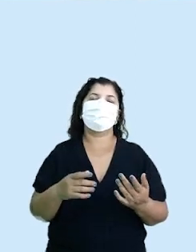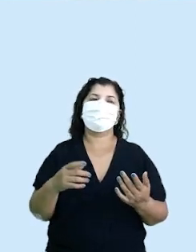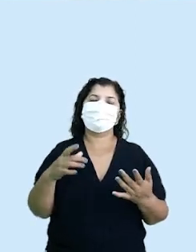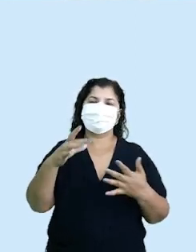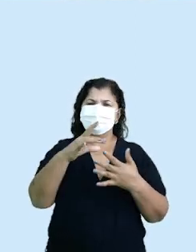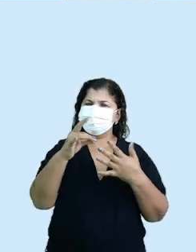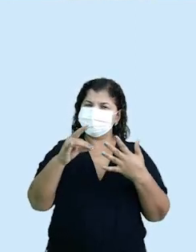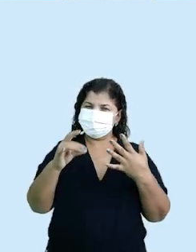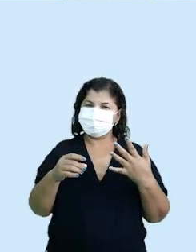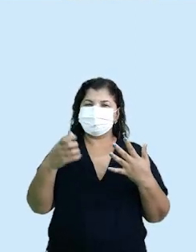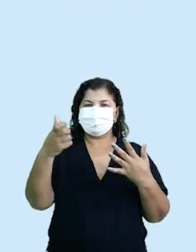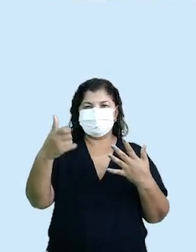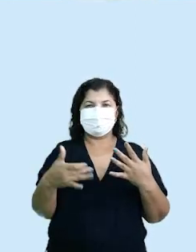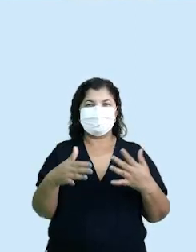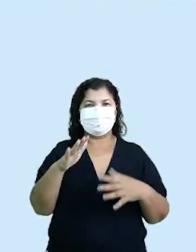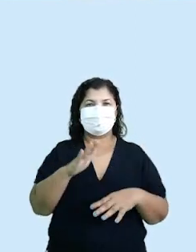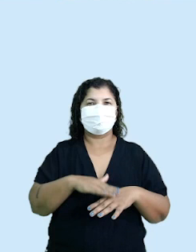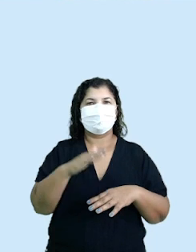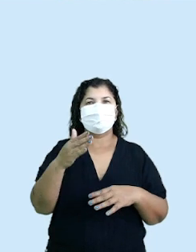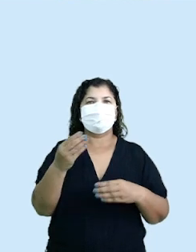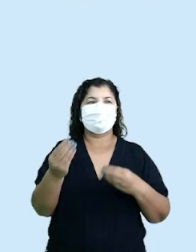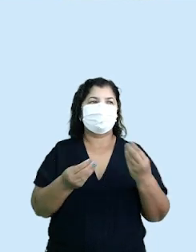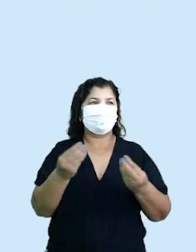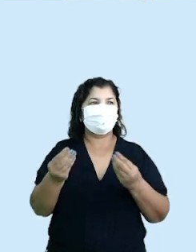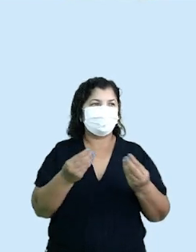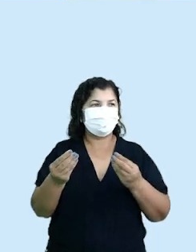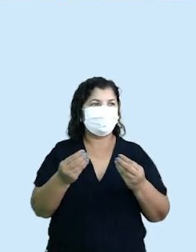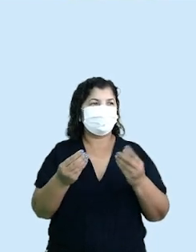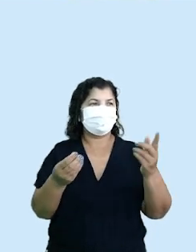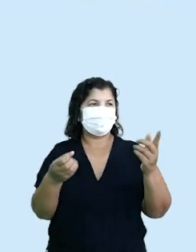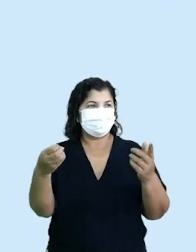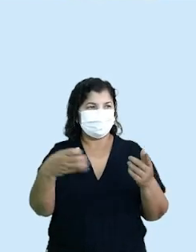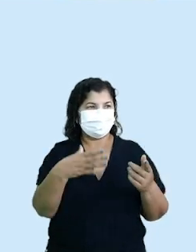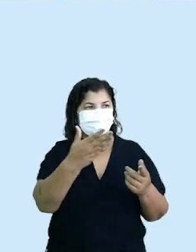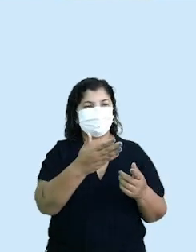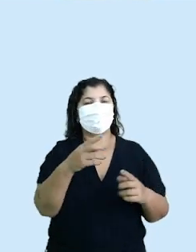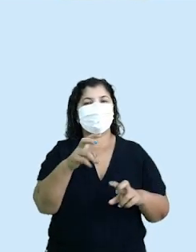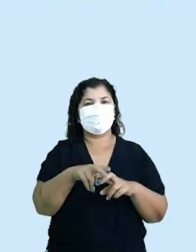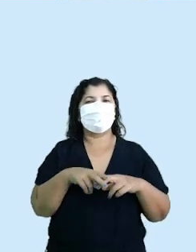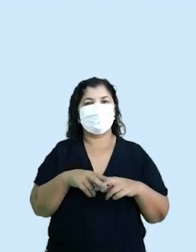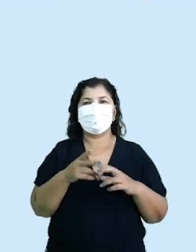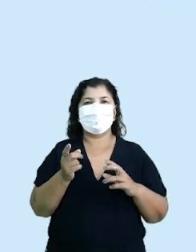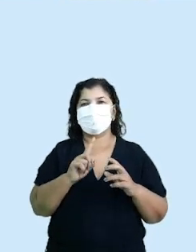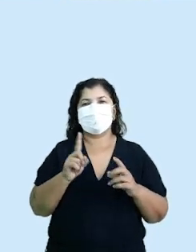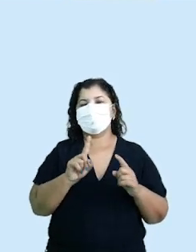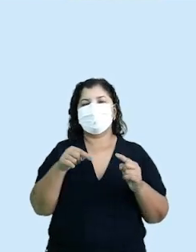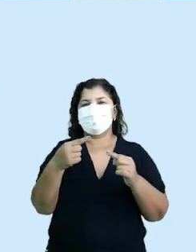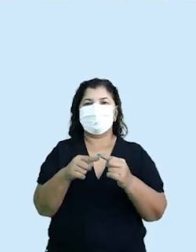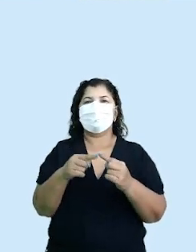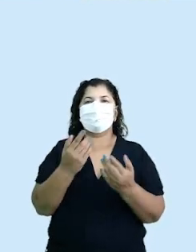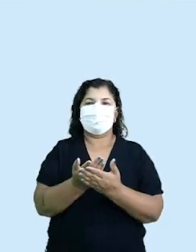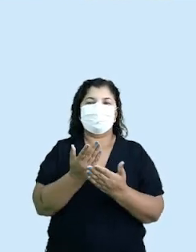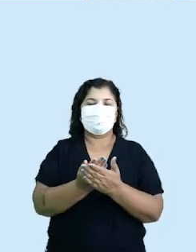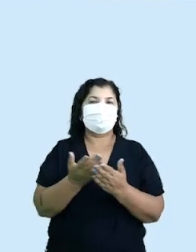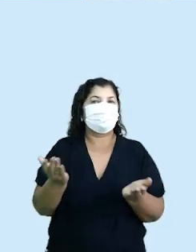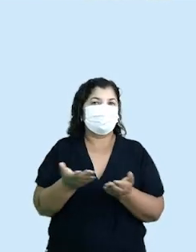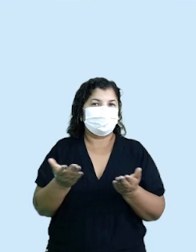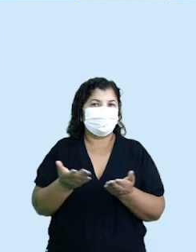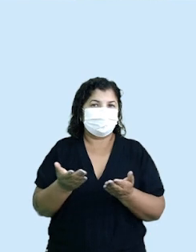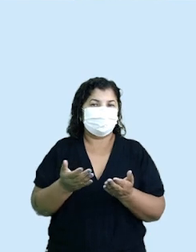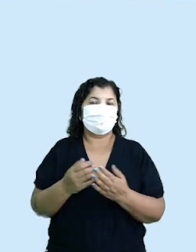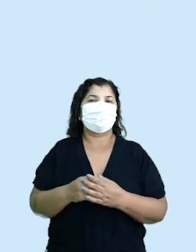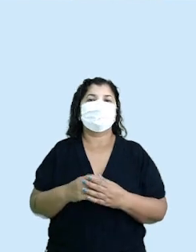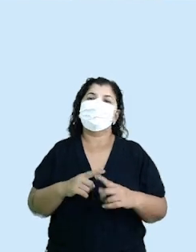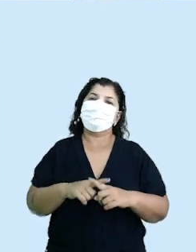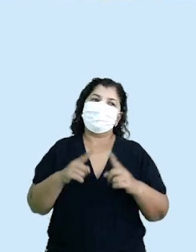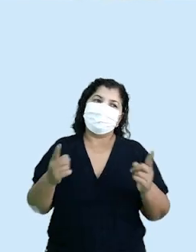detalhes sobre a função da ponte salina, nem dessas soluções, porque não é o objetivo da aula de hoje, tá certo?